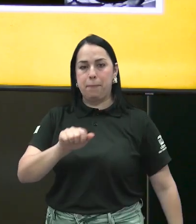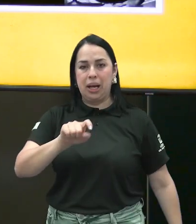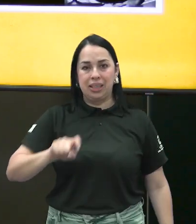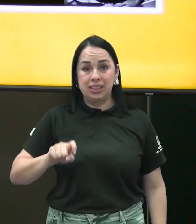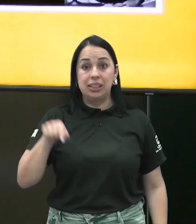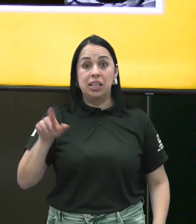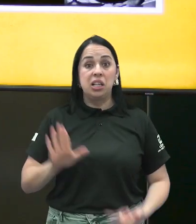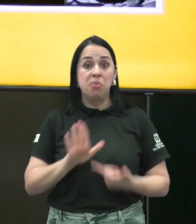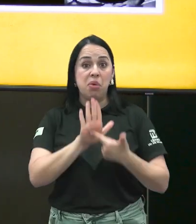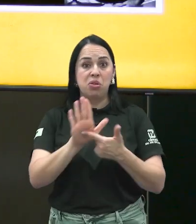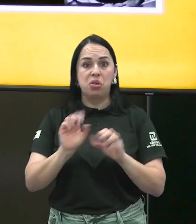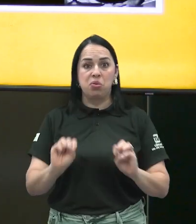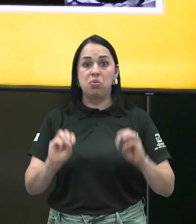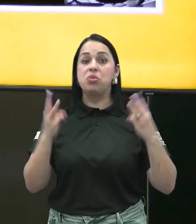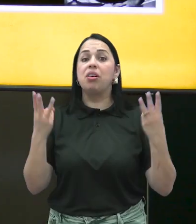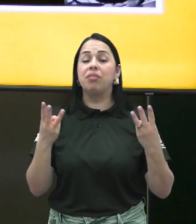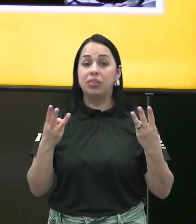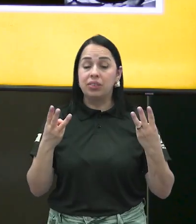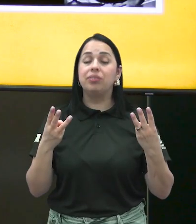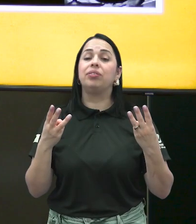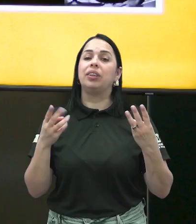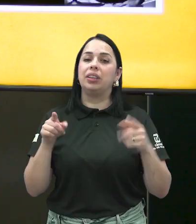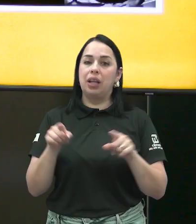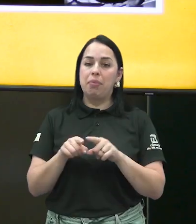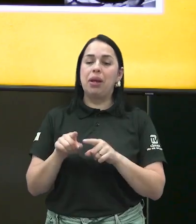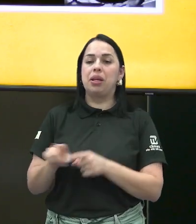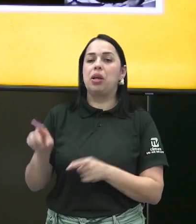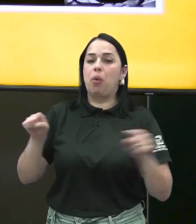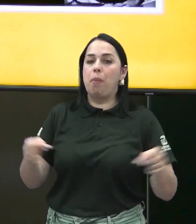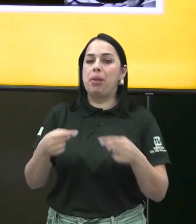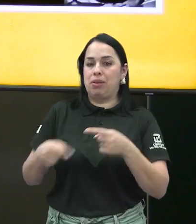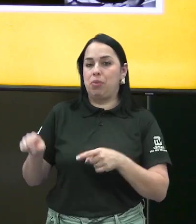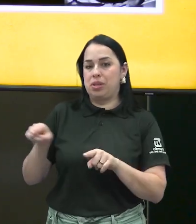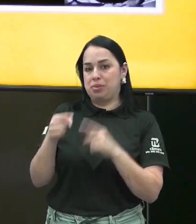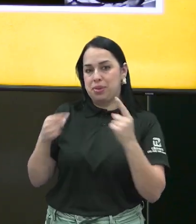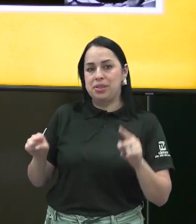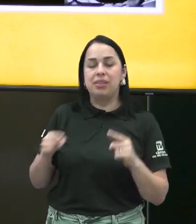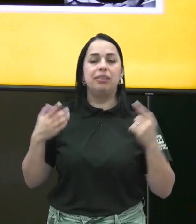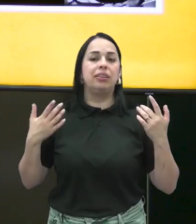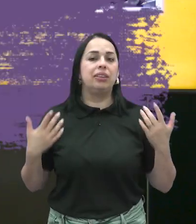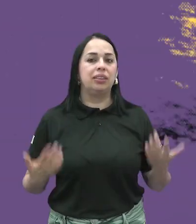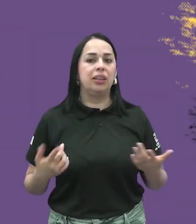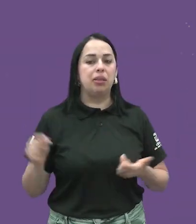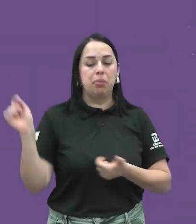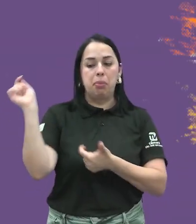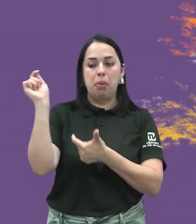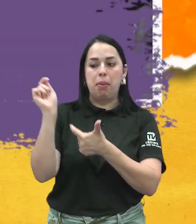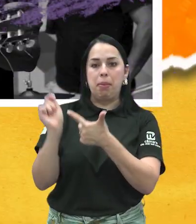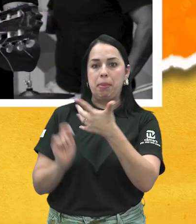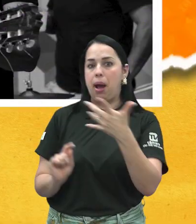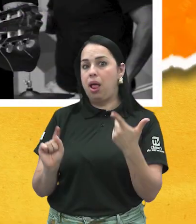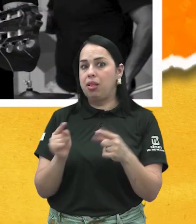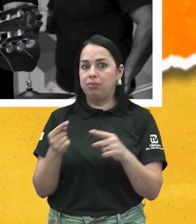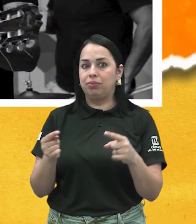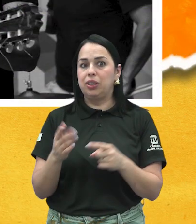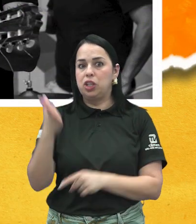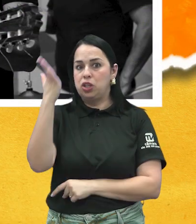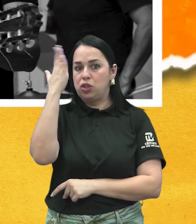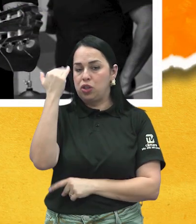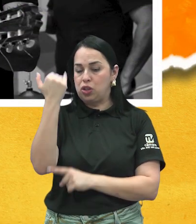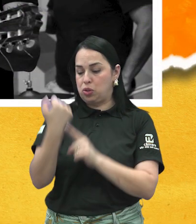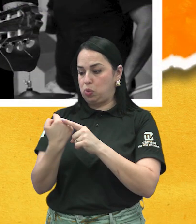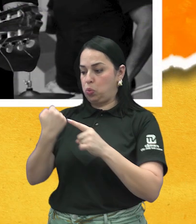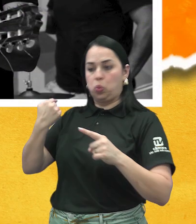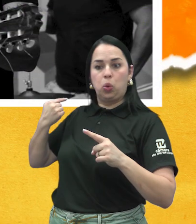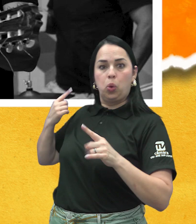compositor Max Gonzaga se apresenta com o show Quem, título também do seu mais recente single. No repertório estão novas